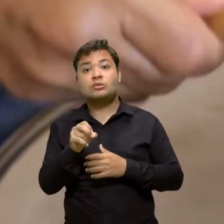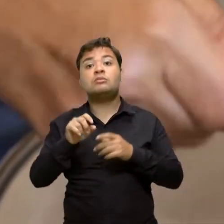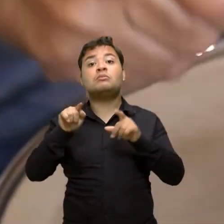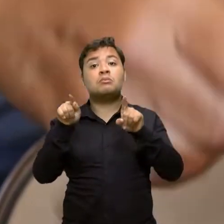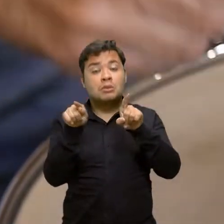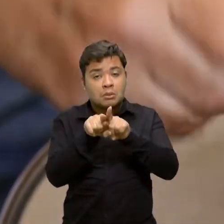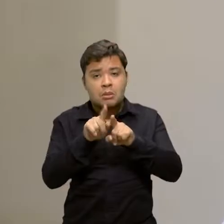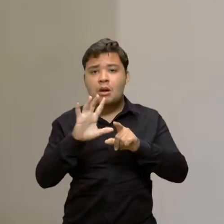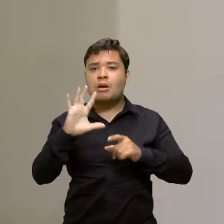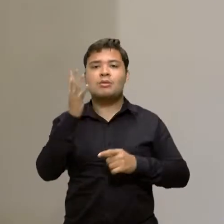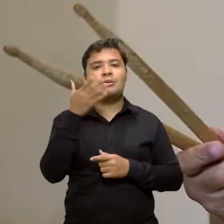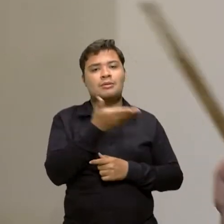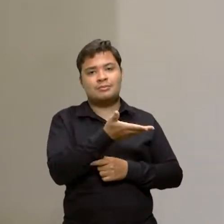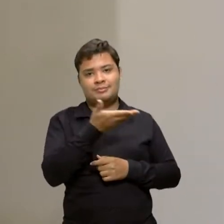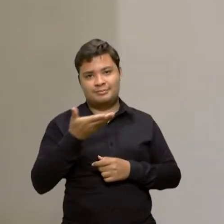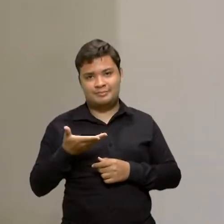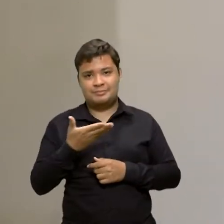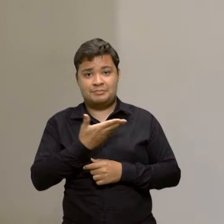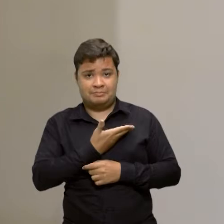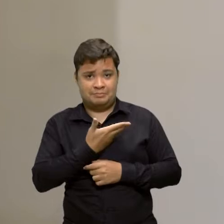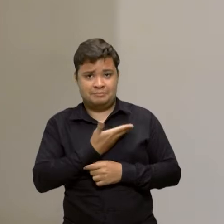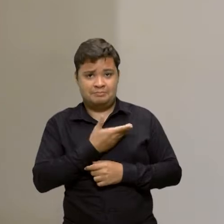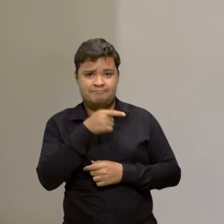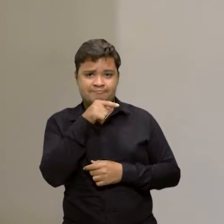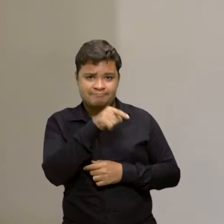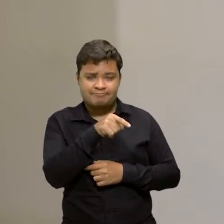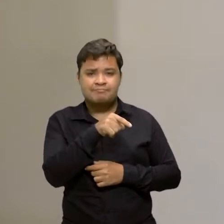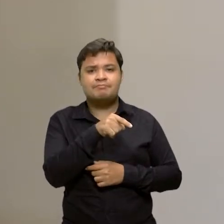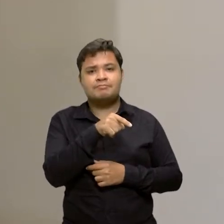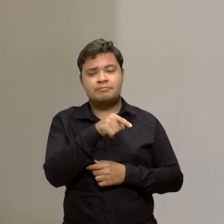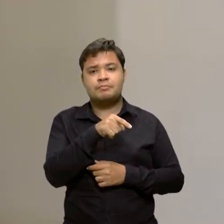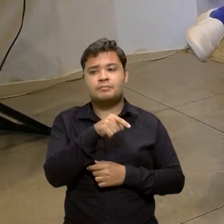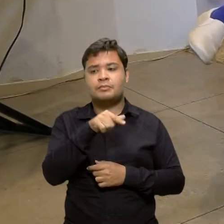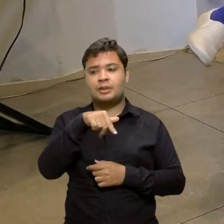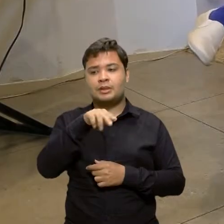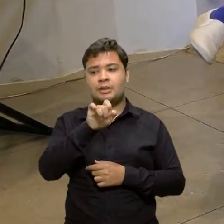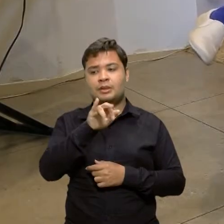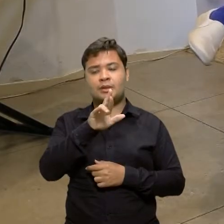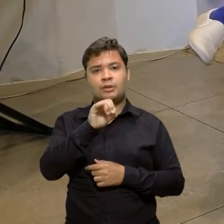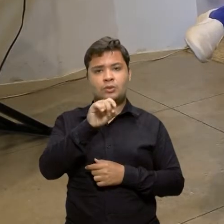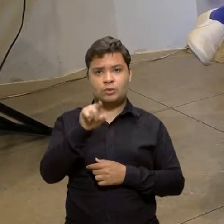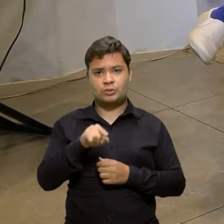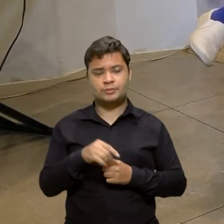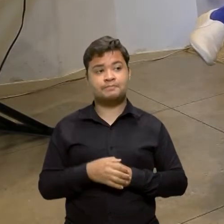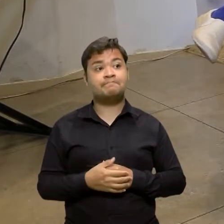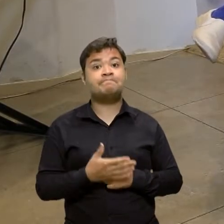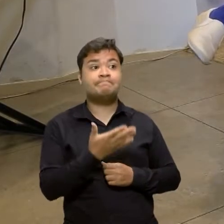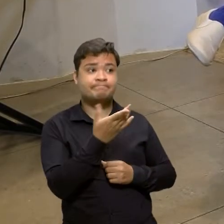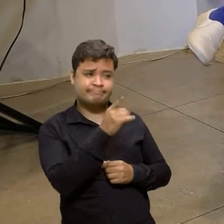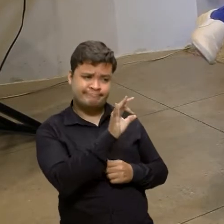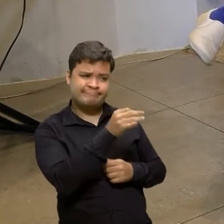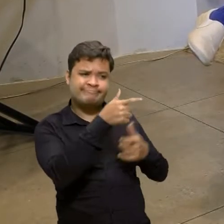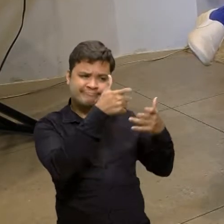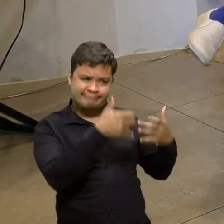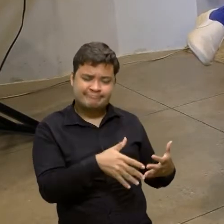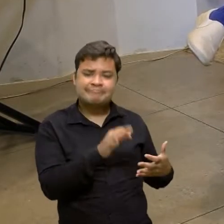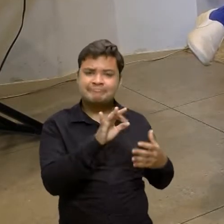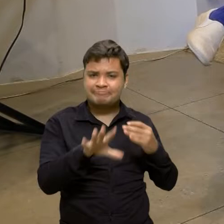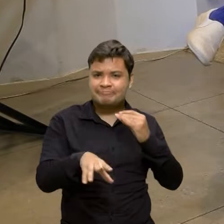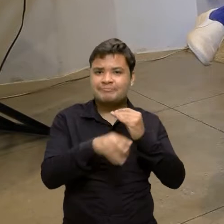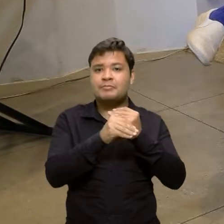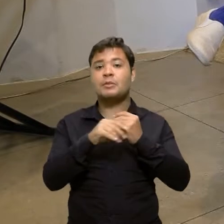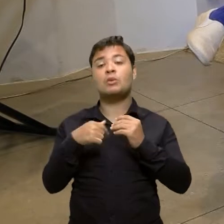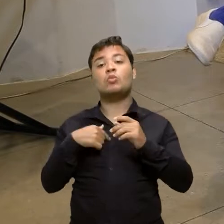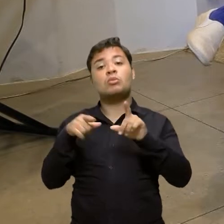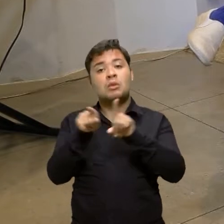levei o meu companheiro de som há mais de 40 anos, Emílio Queiroz. Pegando esse gancho do Moca, eu estava vindo de